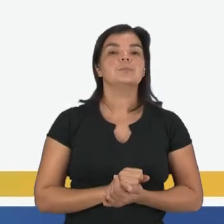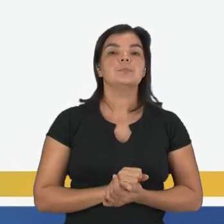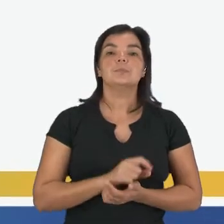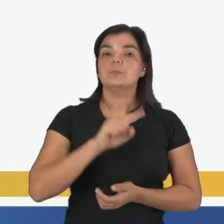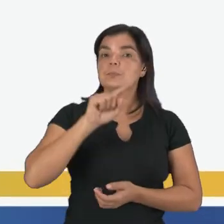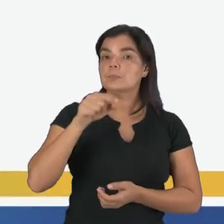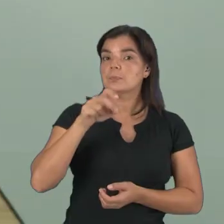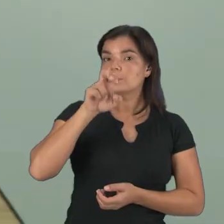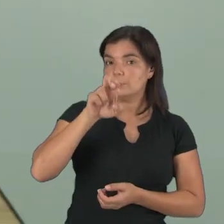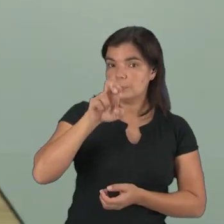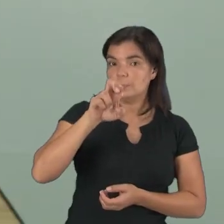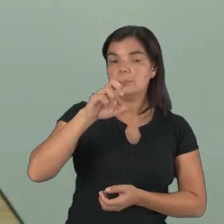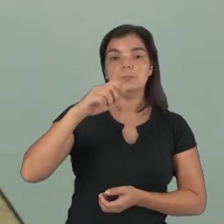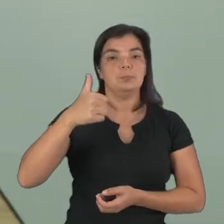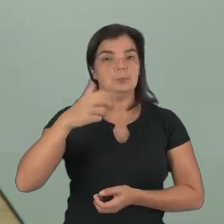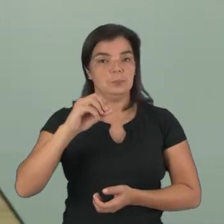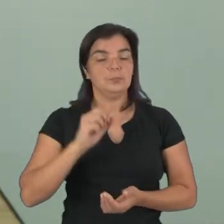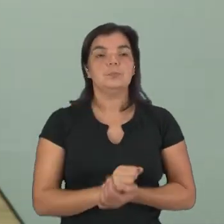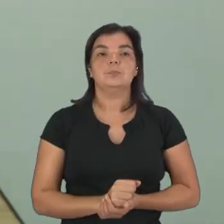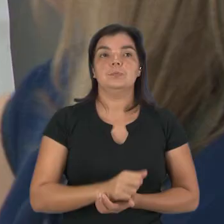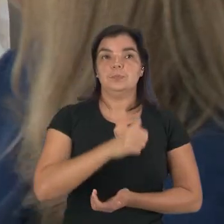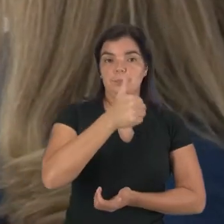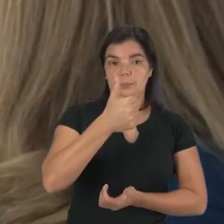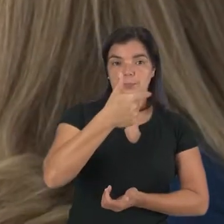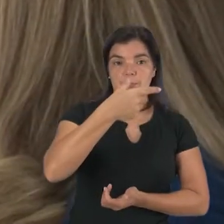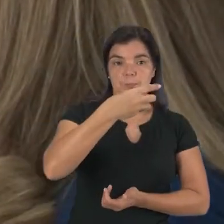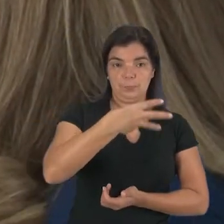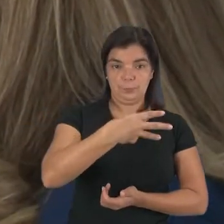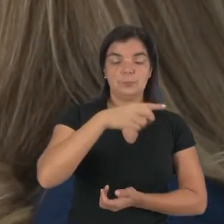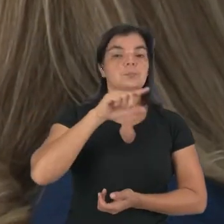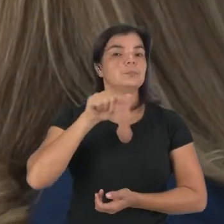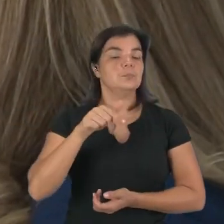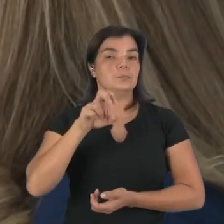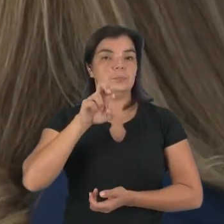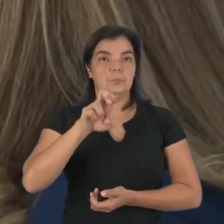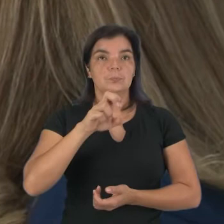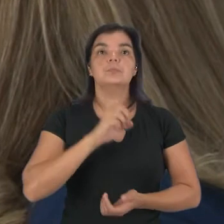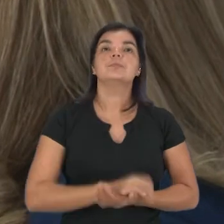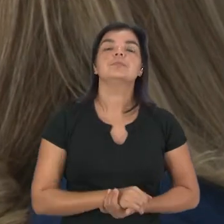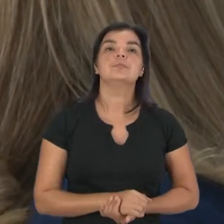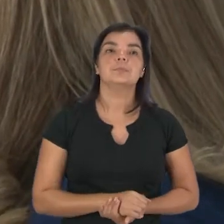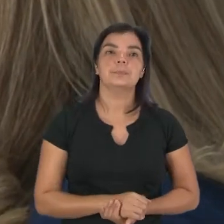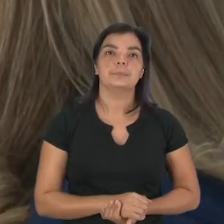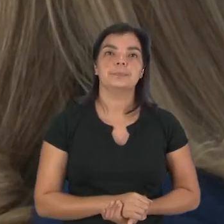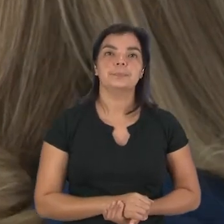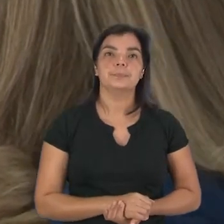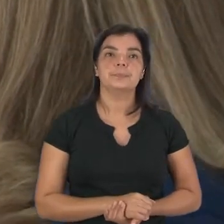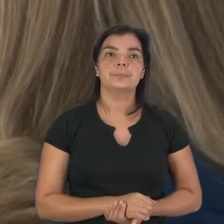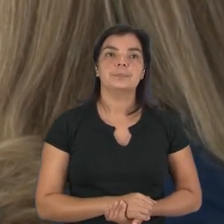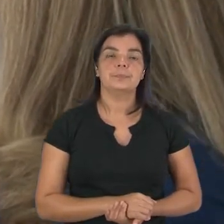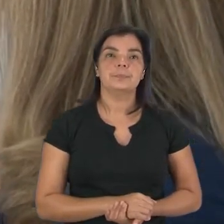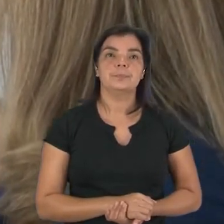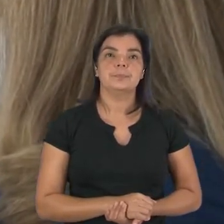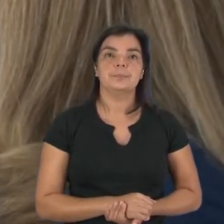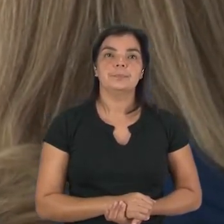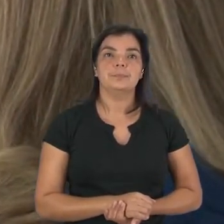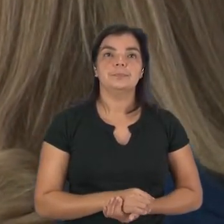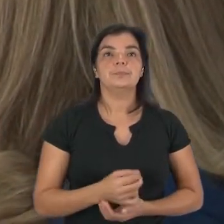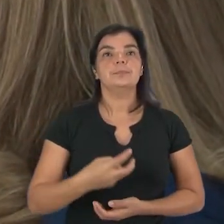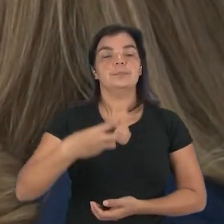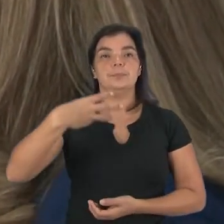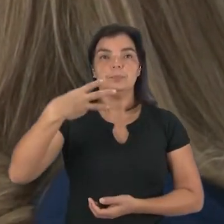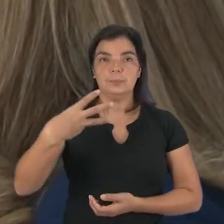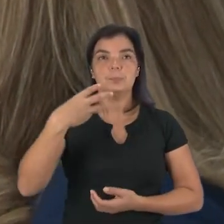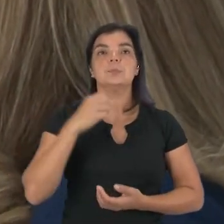inteiros e 5 décimos. Então, 13 inteiros, eu vou colocar a unidade aqui na